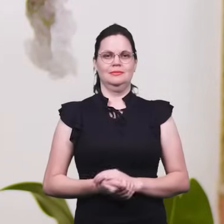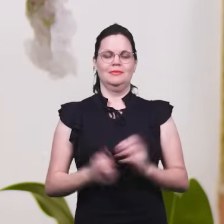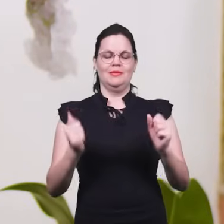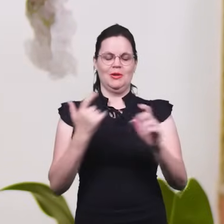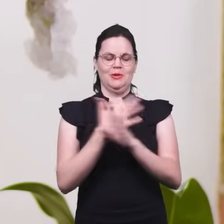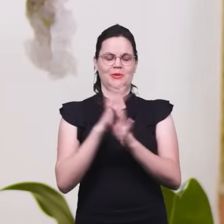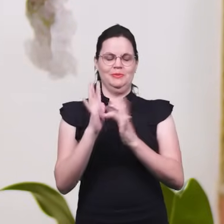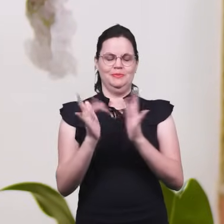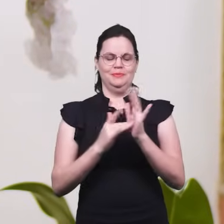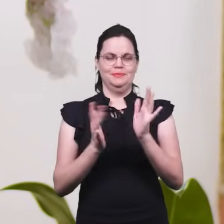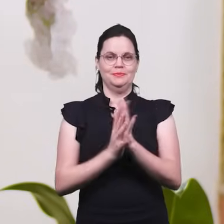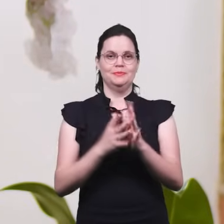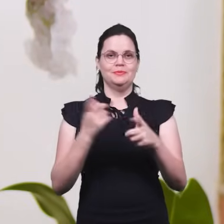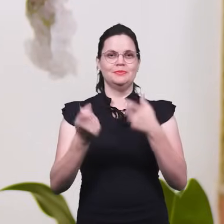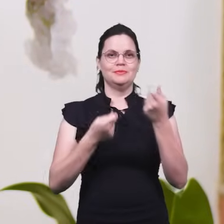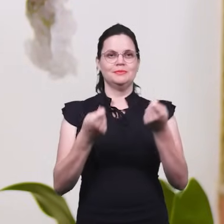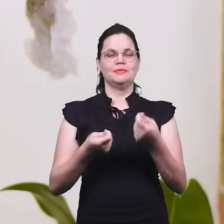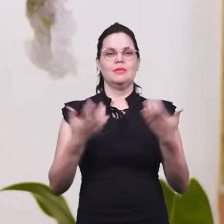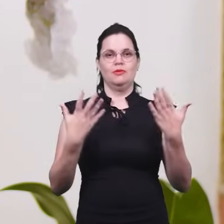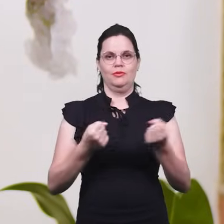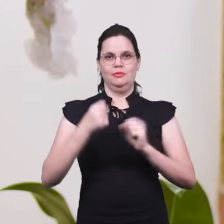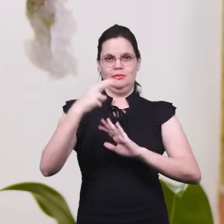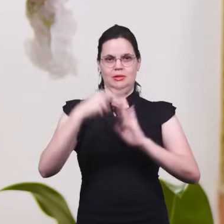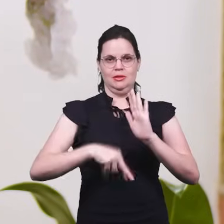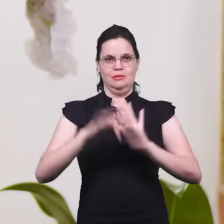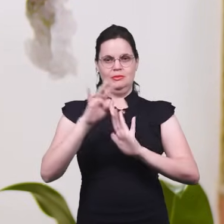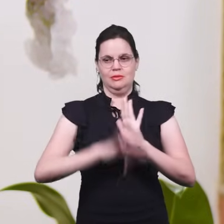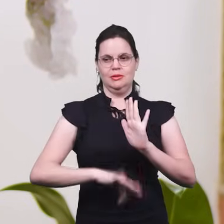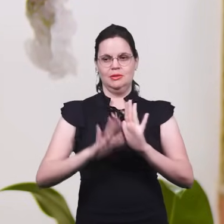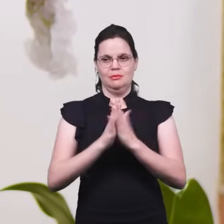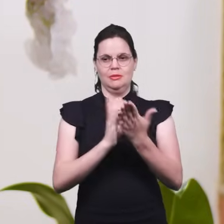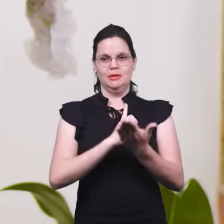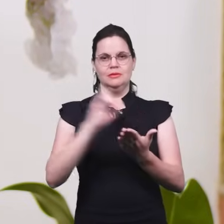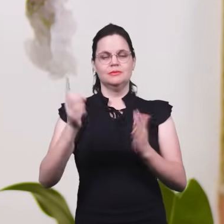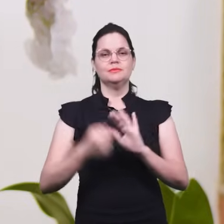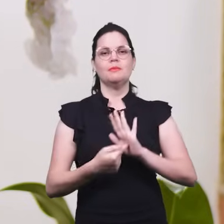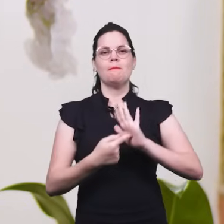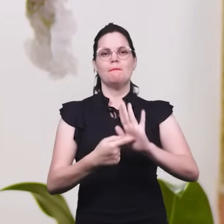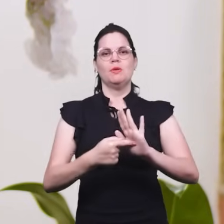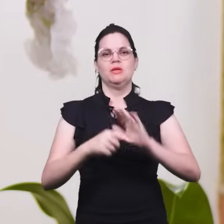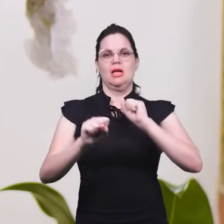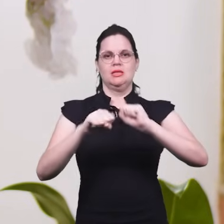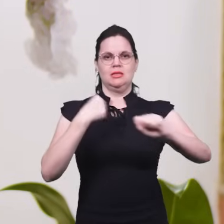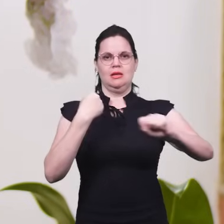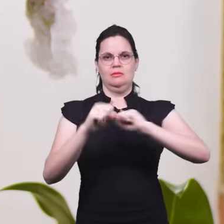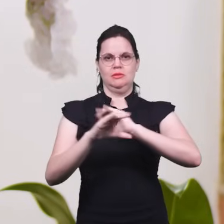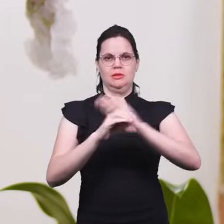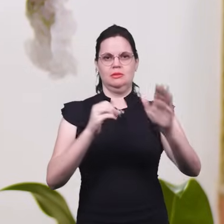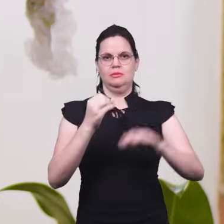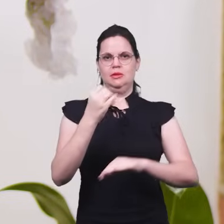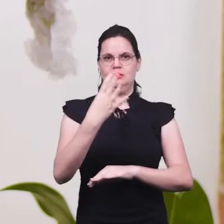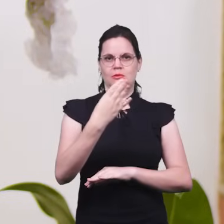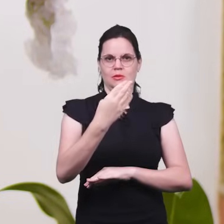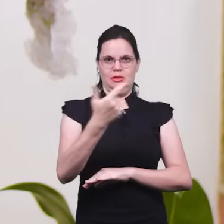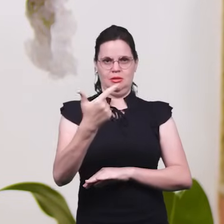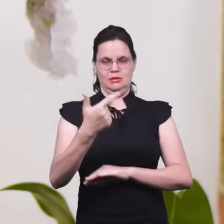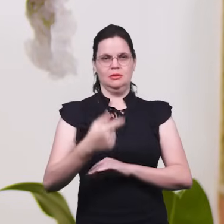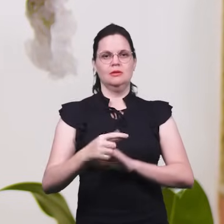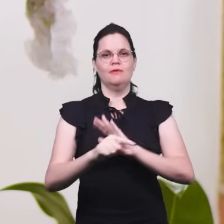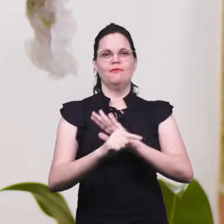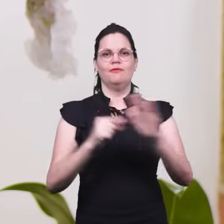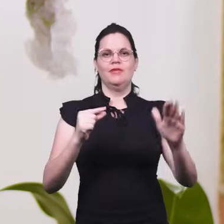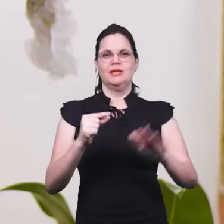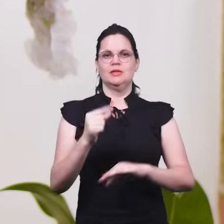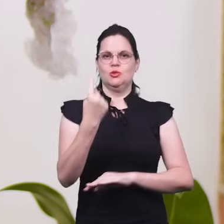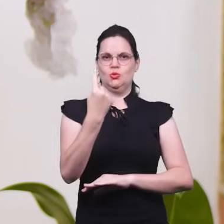Glória a Jesus, aleluia. Vamos ler a palavra do Senhor que se encontra em Salmos, capítulo 42, no